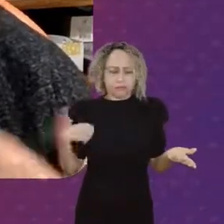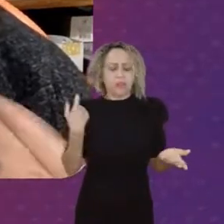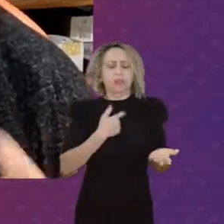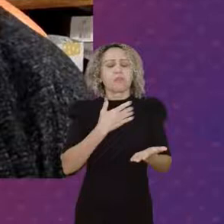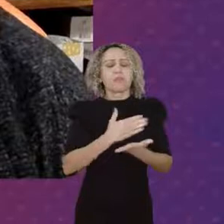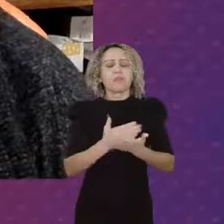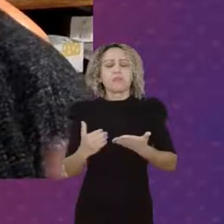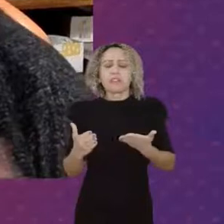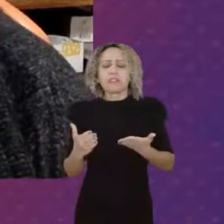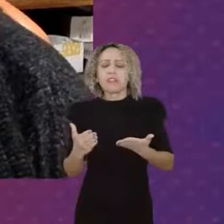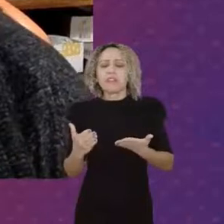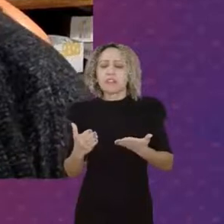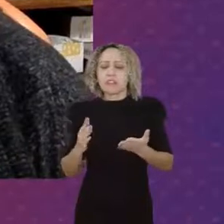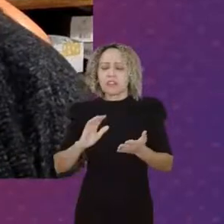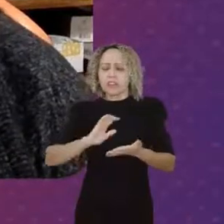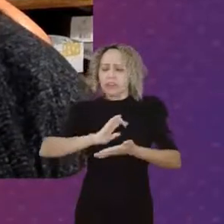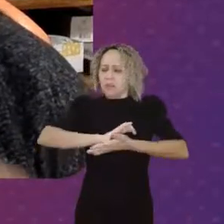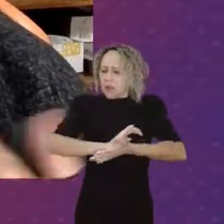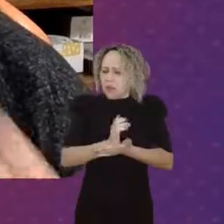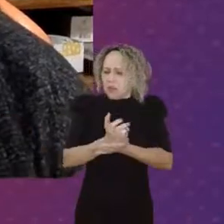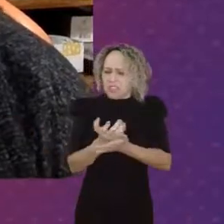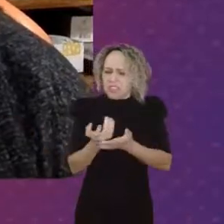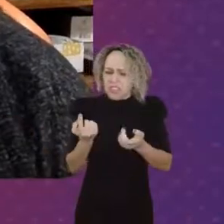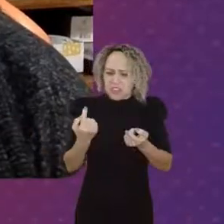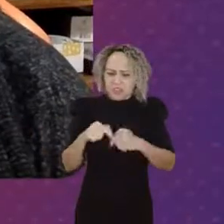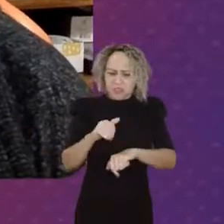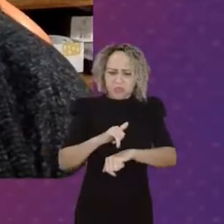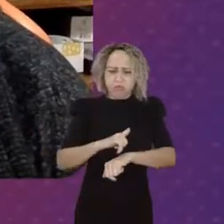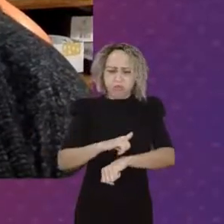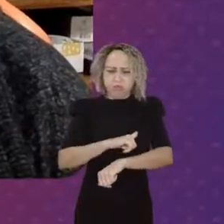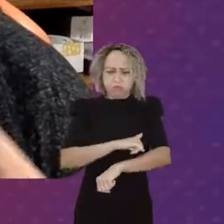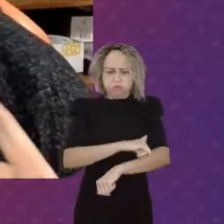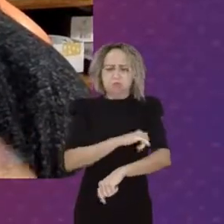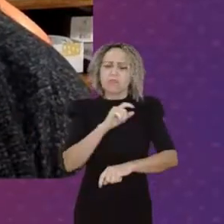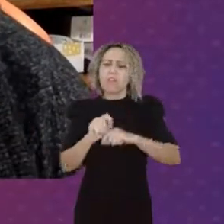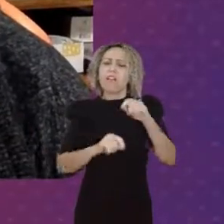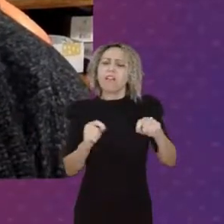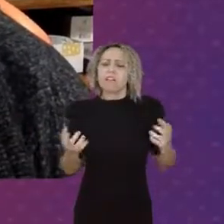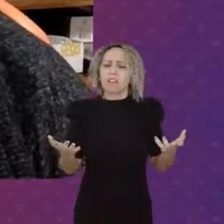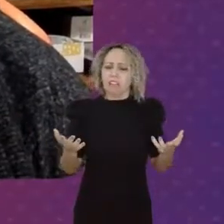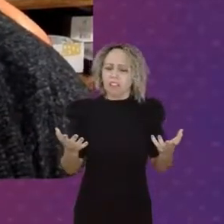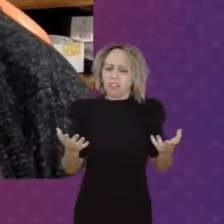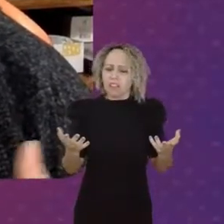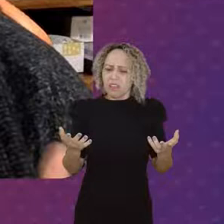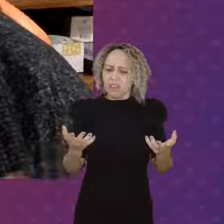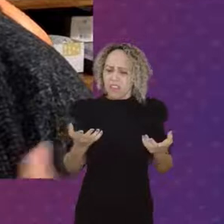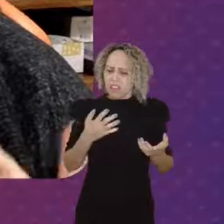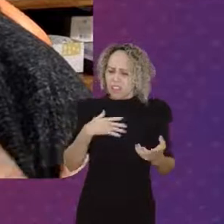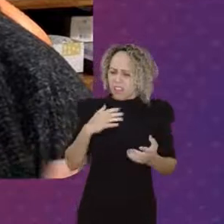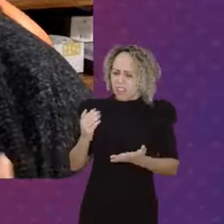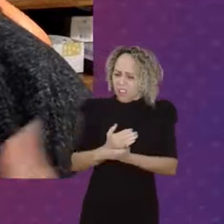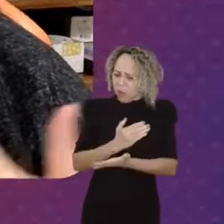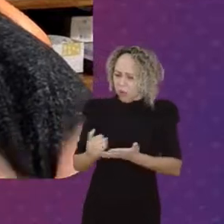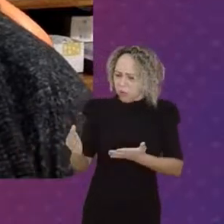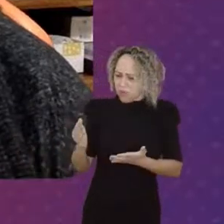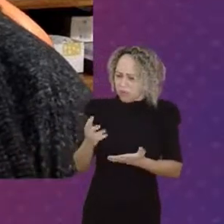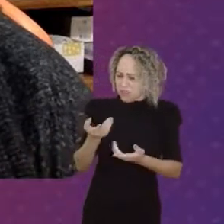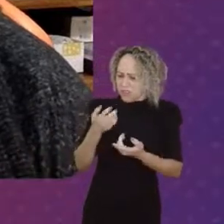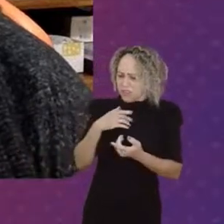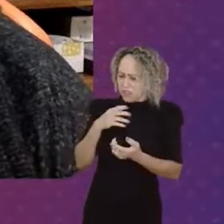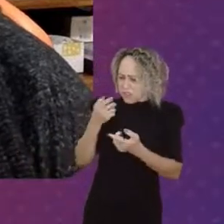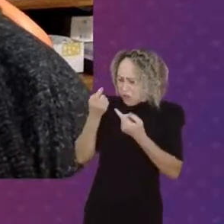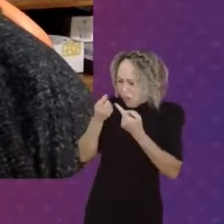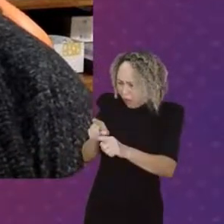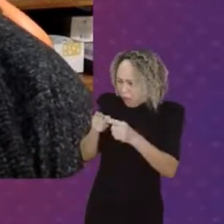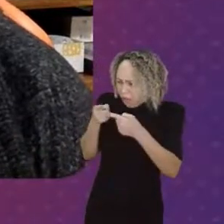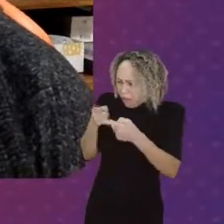que gordofobia e padrões estéticos passam a ser utilizados como ofensa para determinadas mulheres candidatas e que ocupam